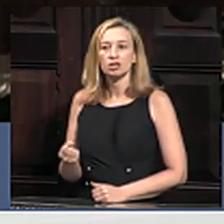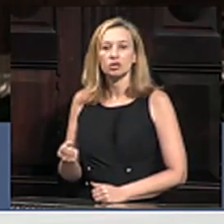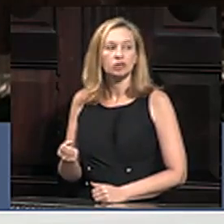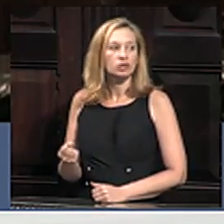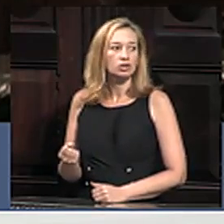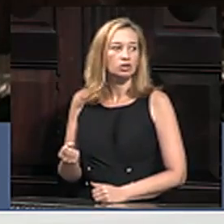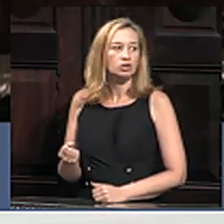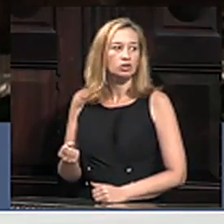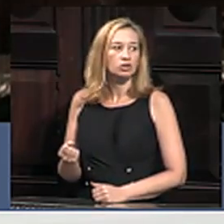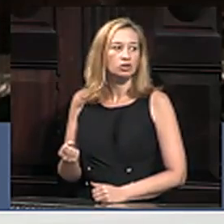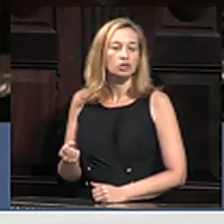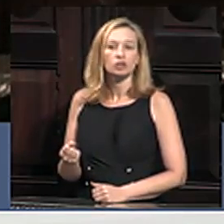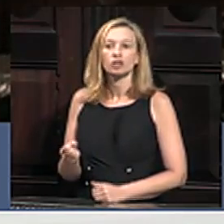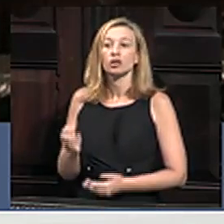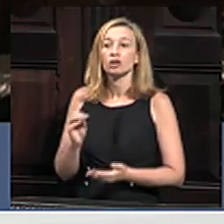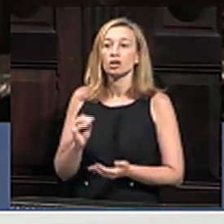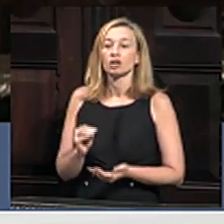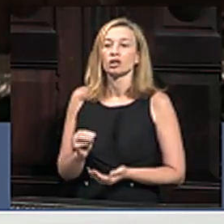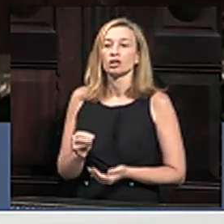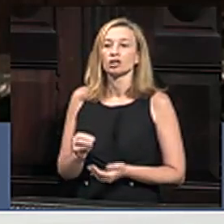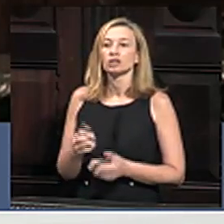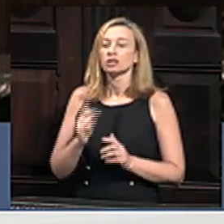flagrantemente inconstitucionais.